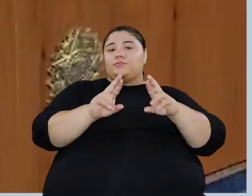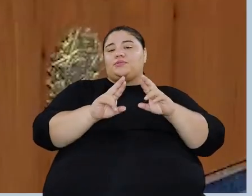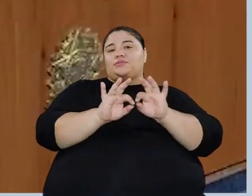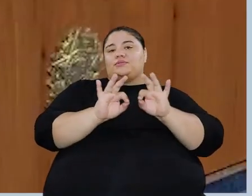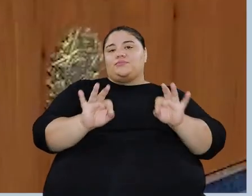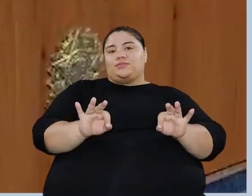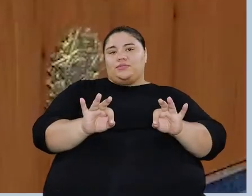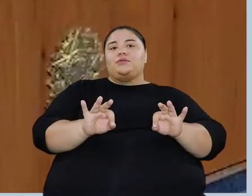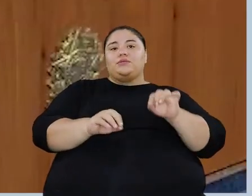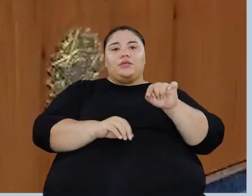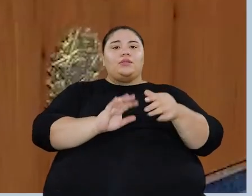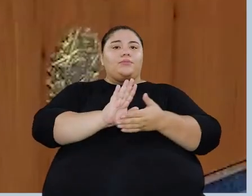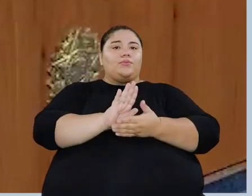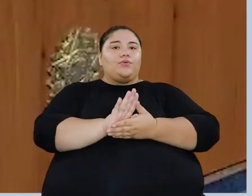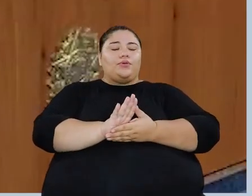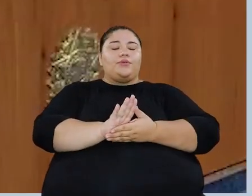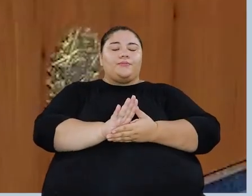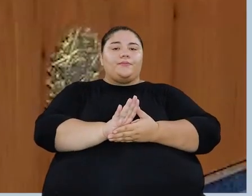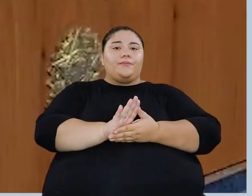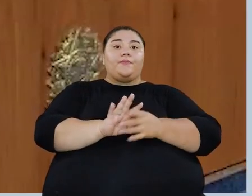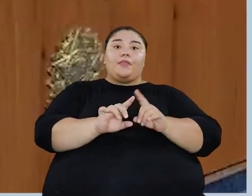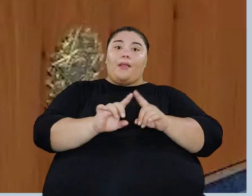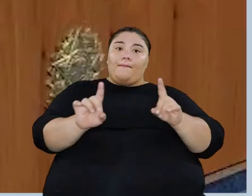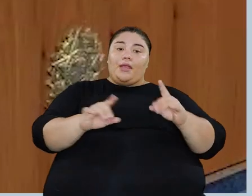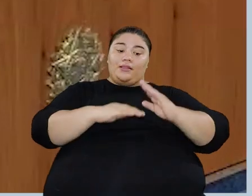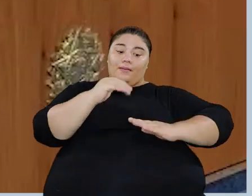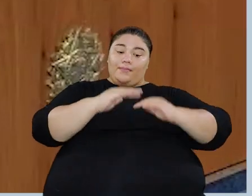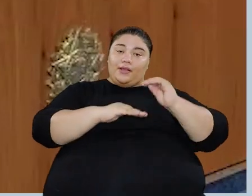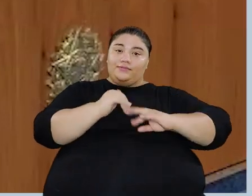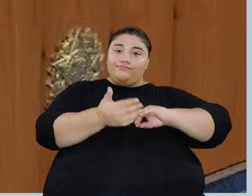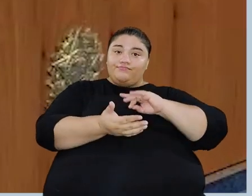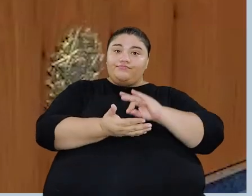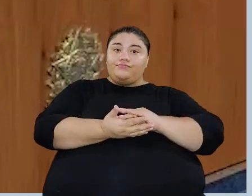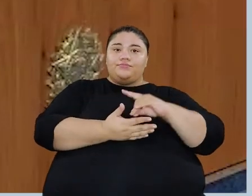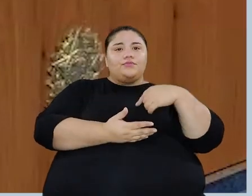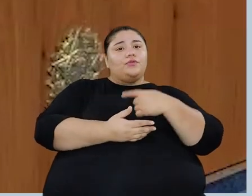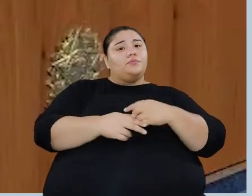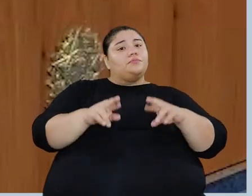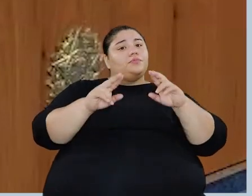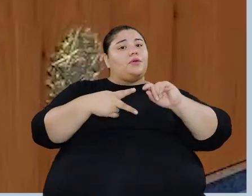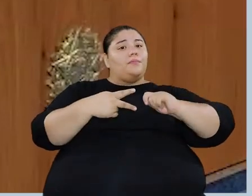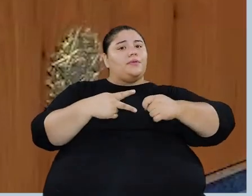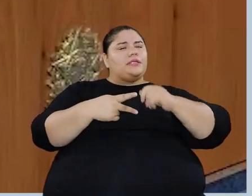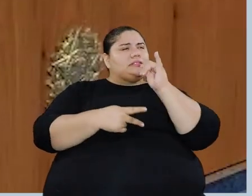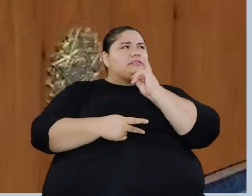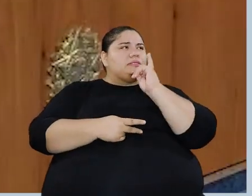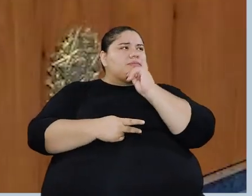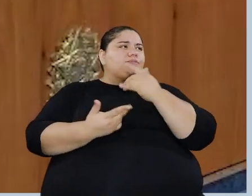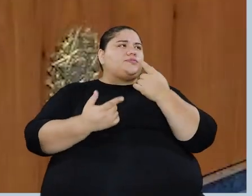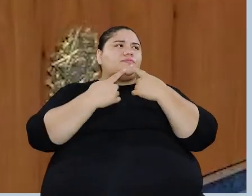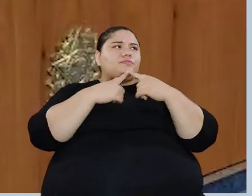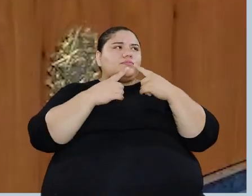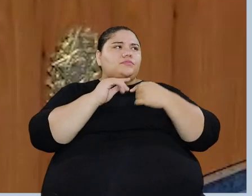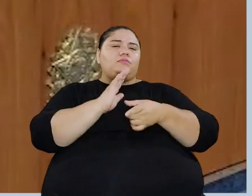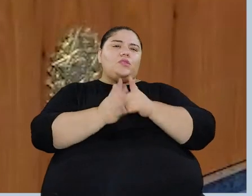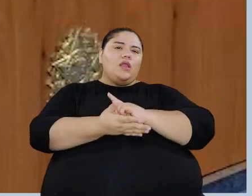de simplicidade que ele propõe, né? Mas, na prática, o que nós esperamos? Que o PIX, vamos imaginar que as críticas que